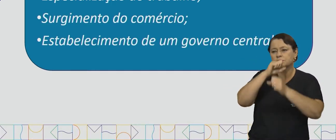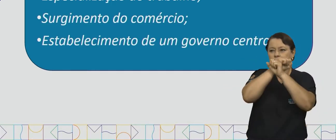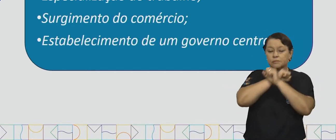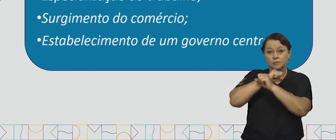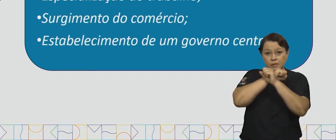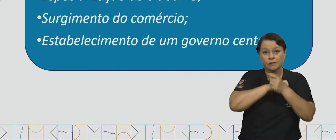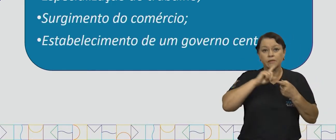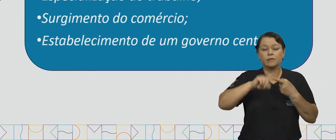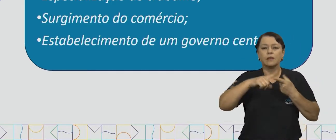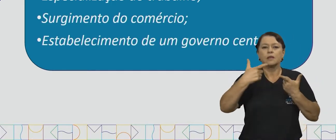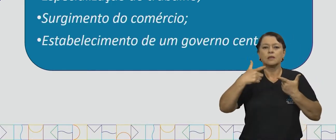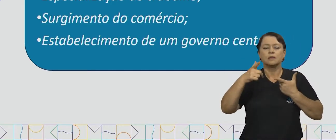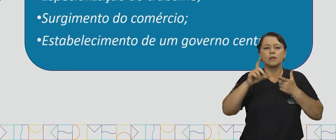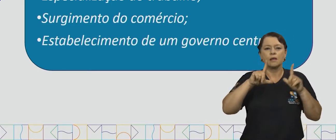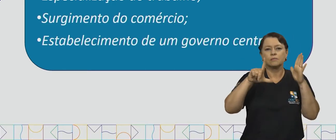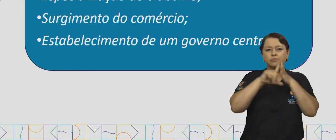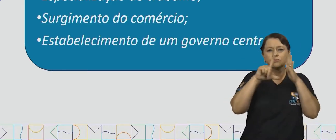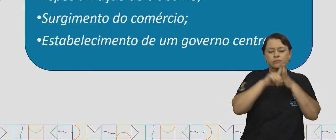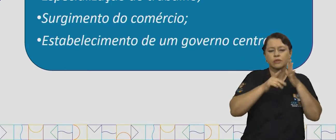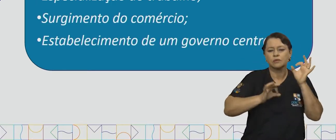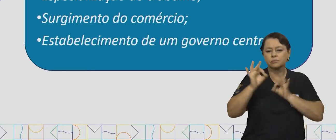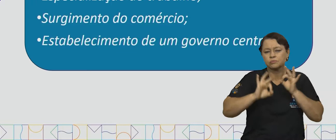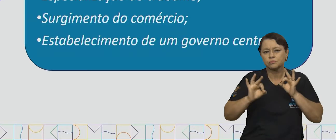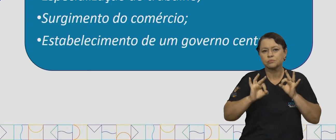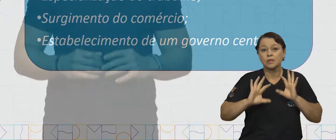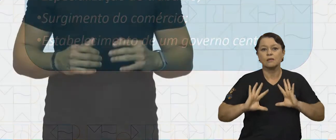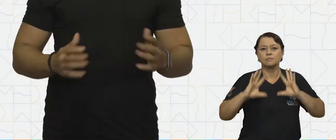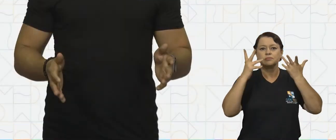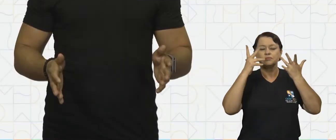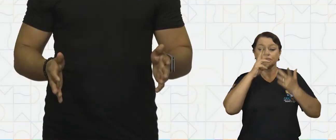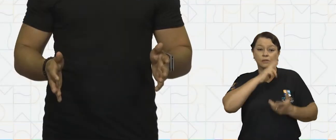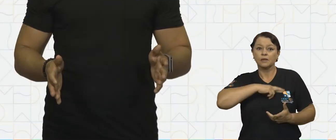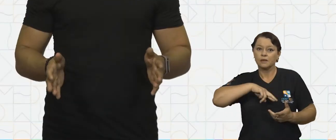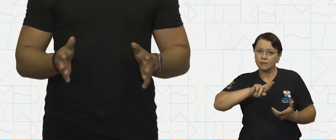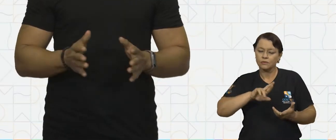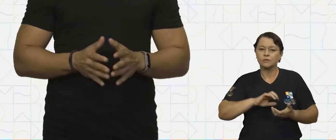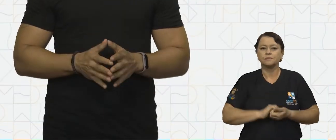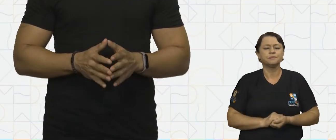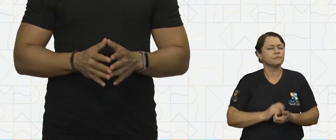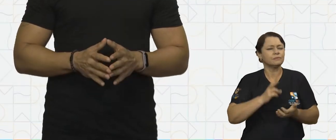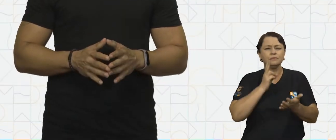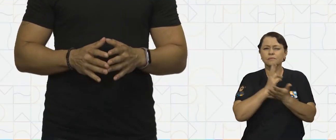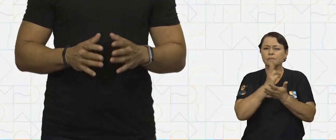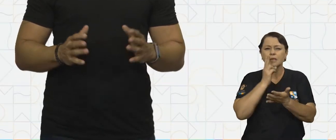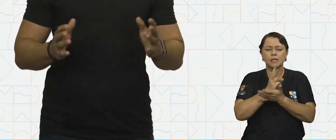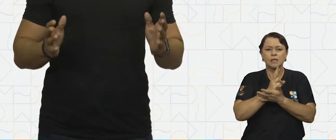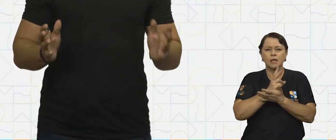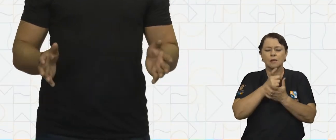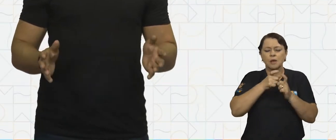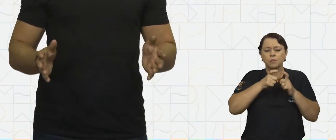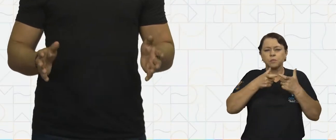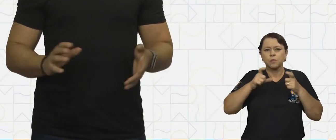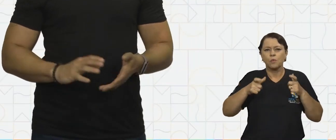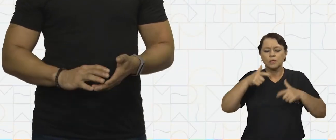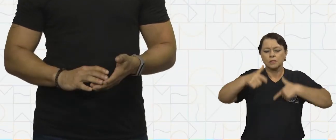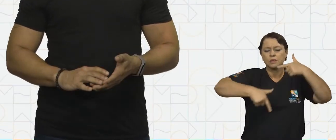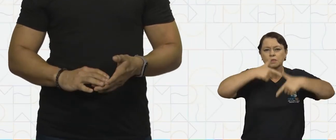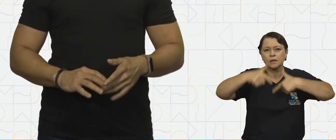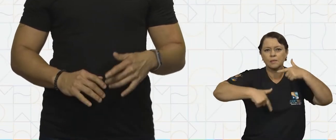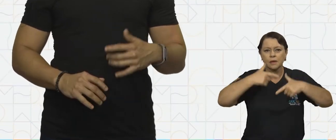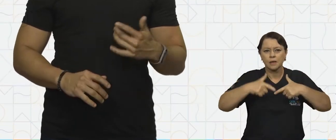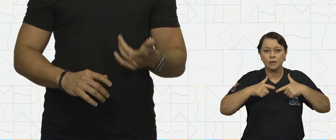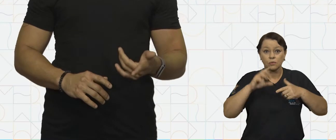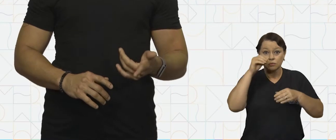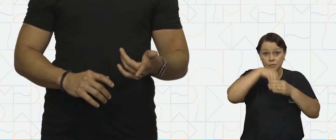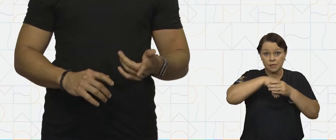defesa, comércio organizado e eventos religiosos, por exemplo. Gradualmente, o número de trabalhadores empregados diretamente pela